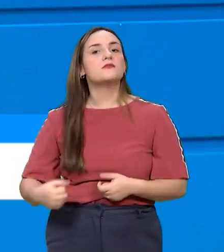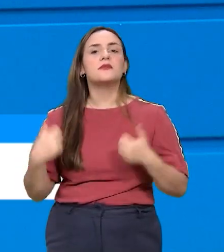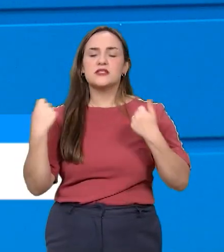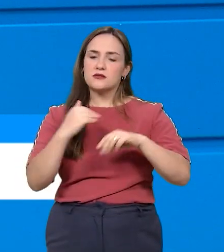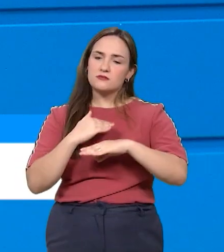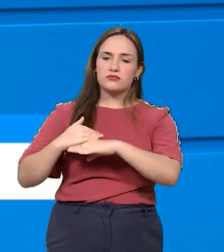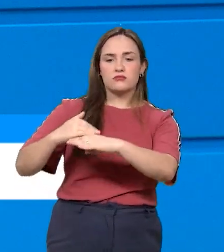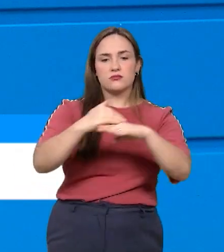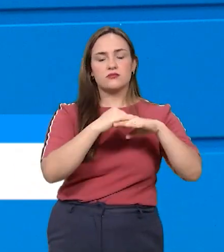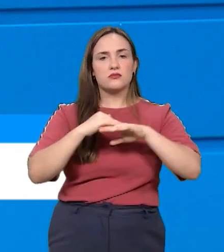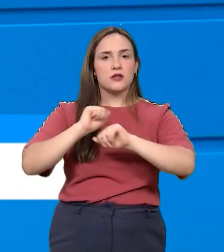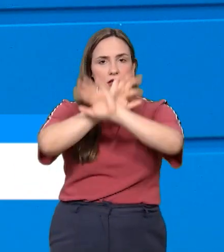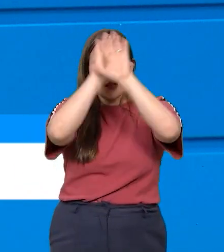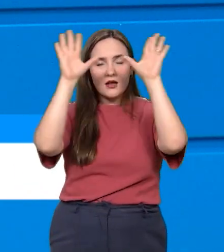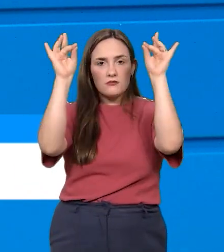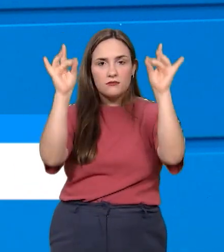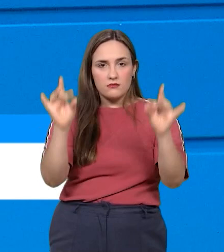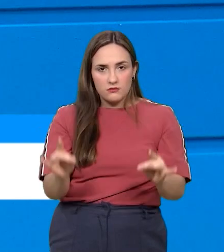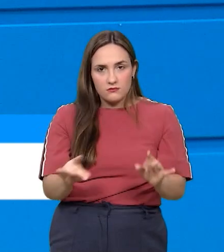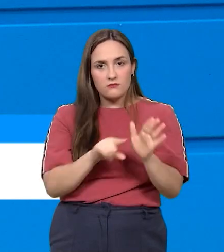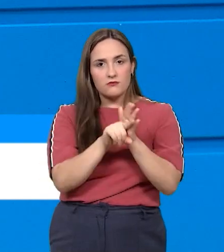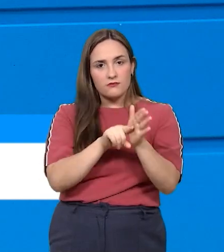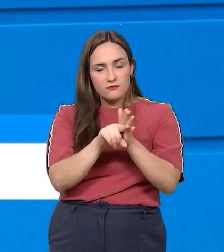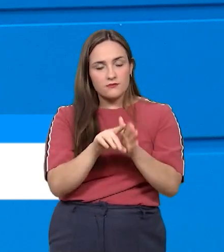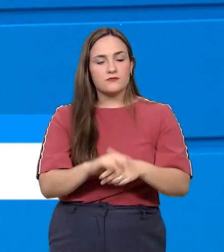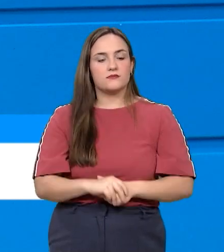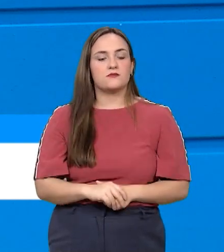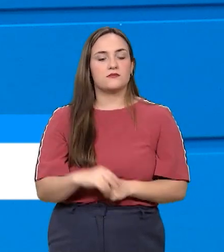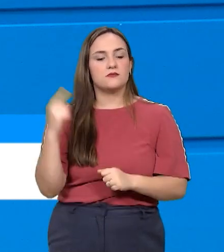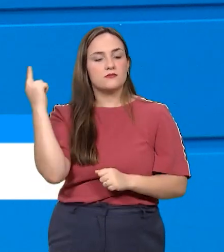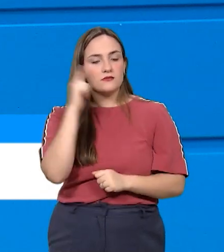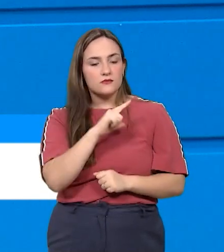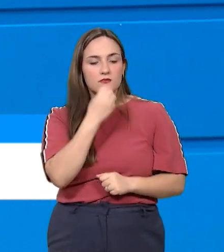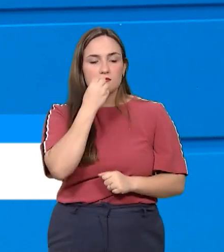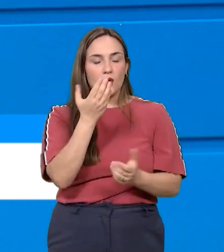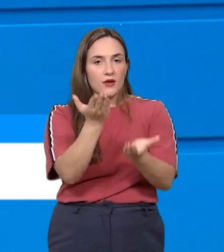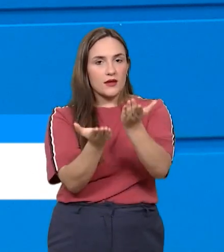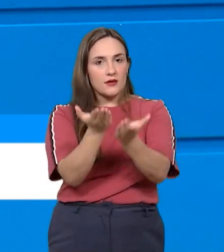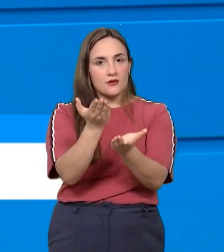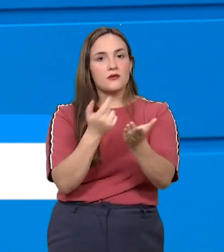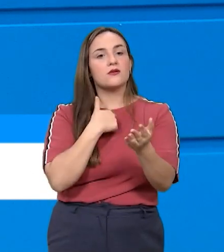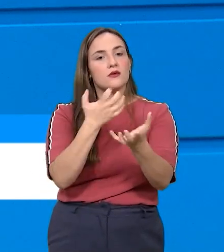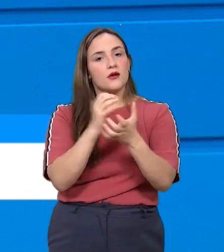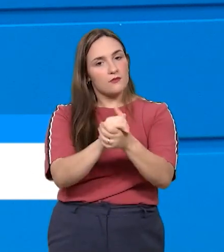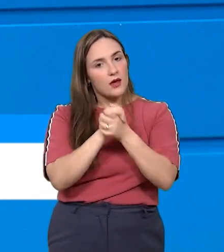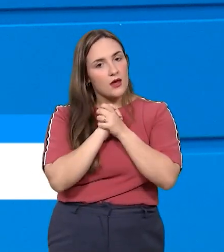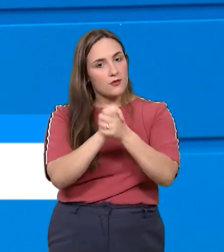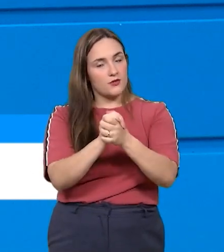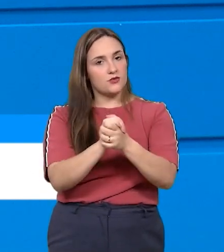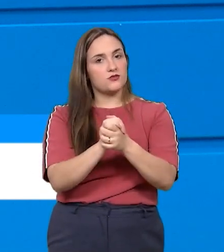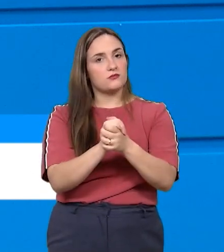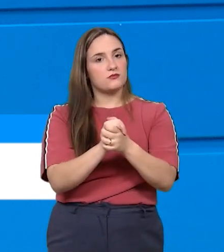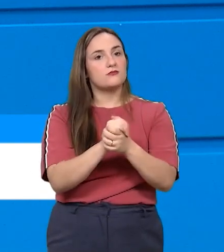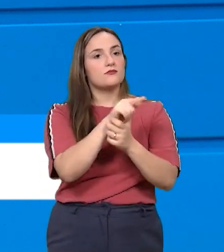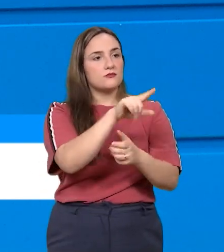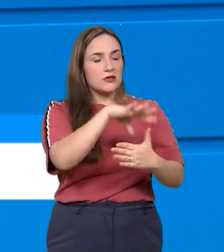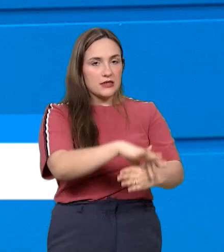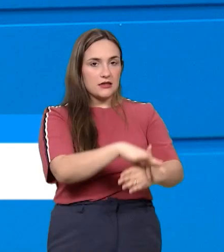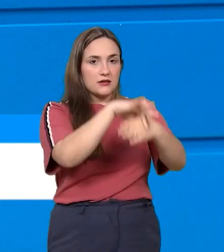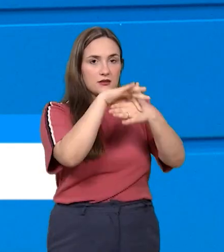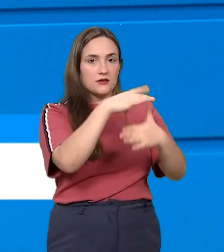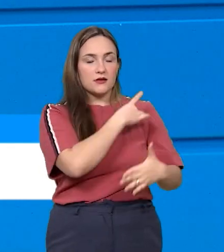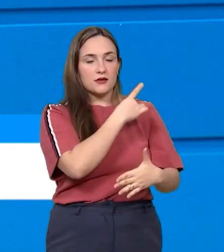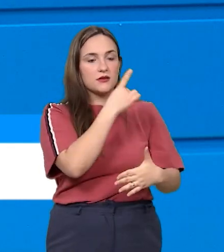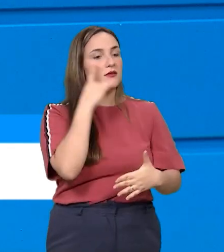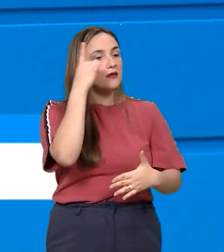forma isonômica e transparente. Então nós chegamos aí nesse bom termo e parabenizar mais uma vez o nosso